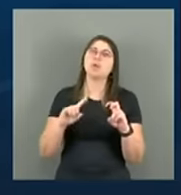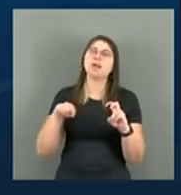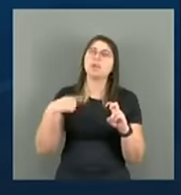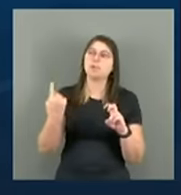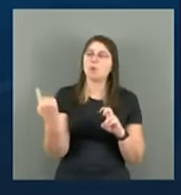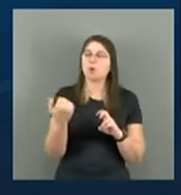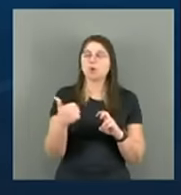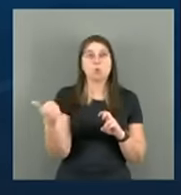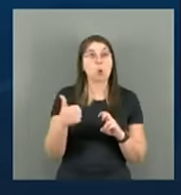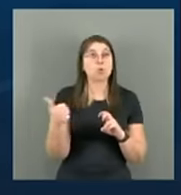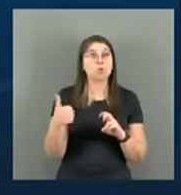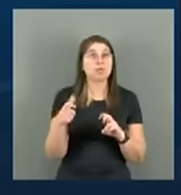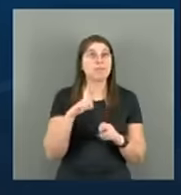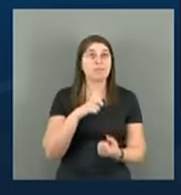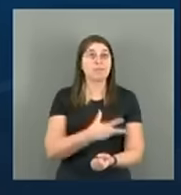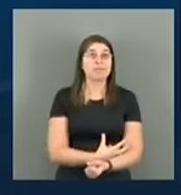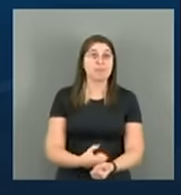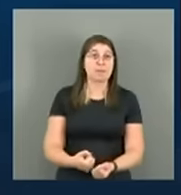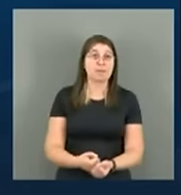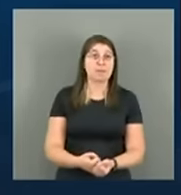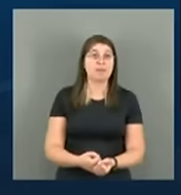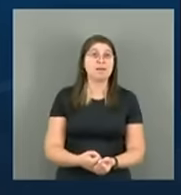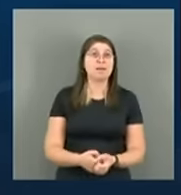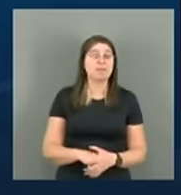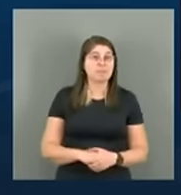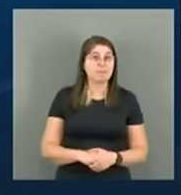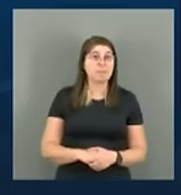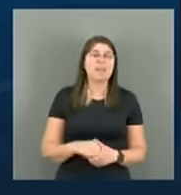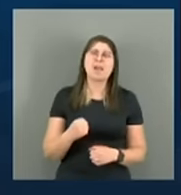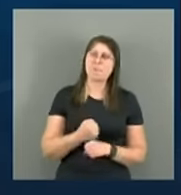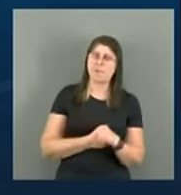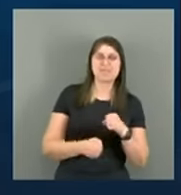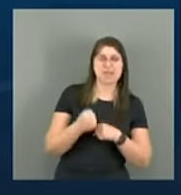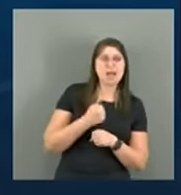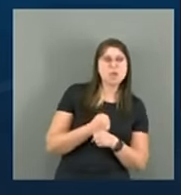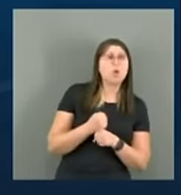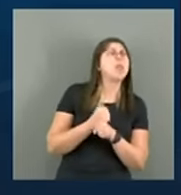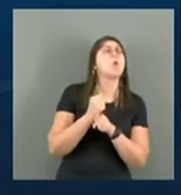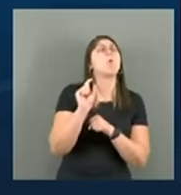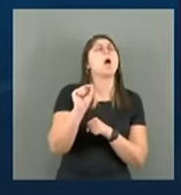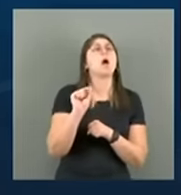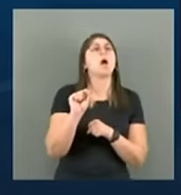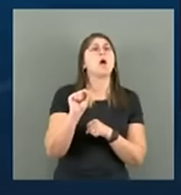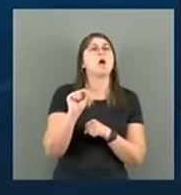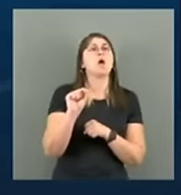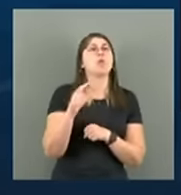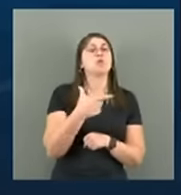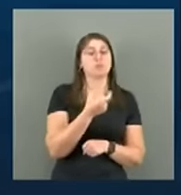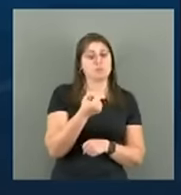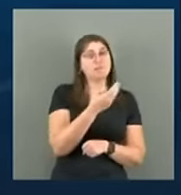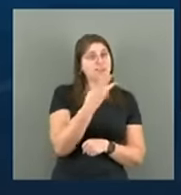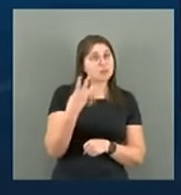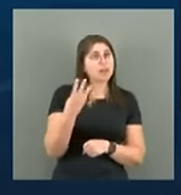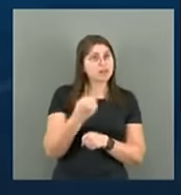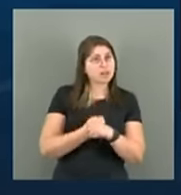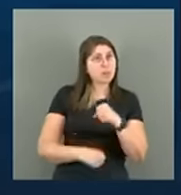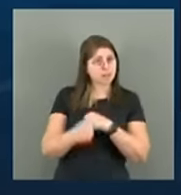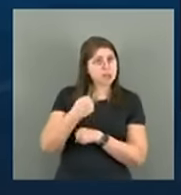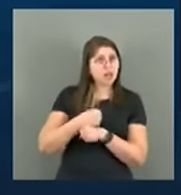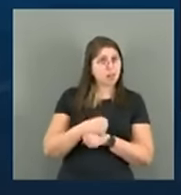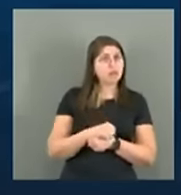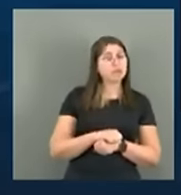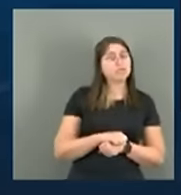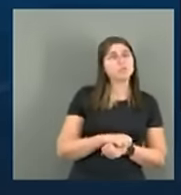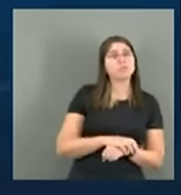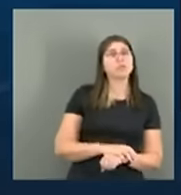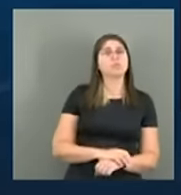do Zizane. Isso foi no ano passado? Agora, ano passado? Que ano foi isso? Em que ano foi? 2023, ano passado. Ano passado.